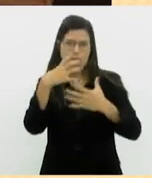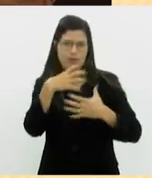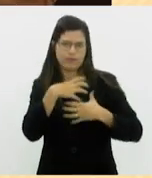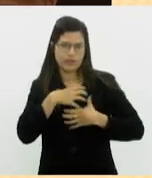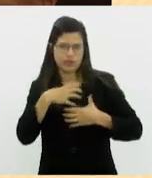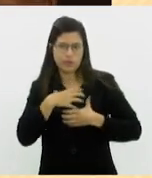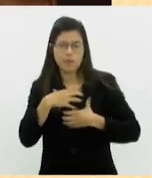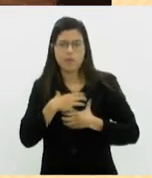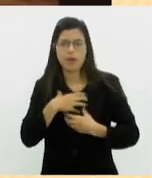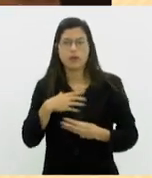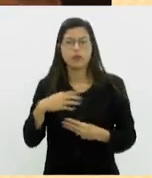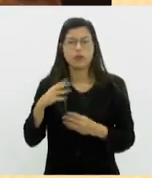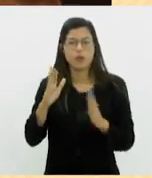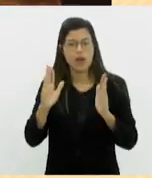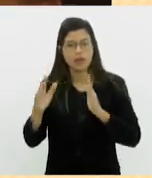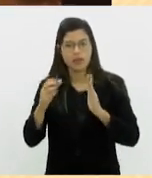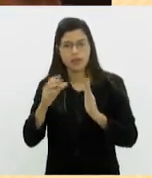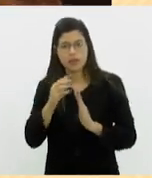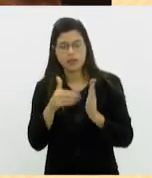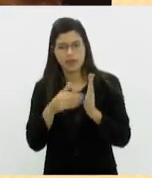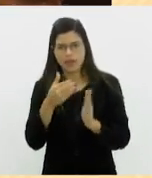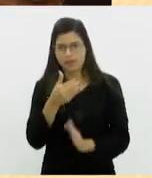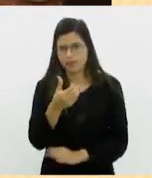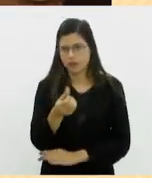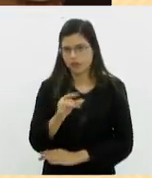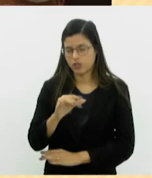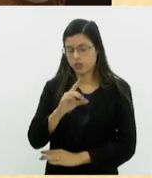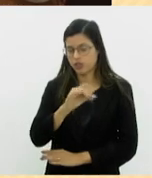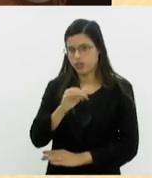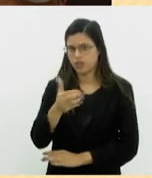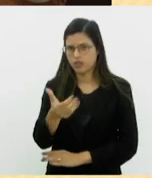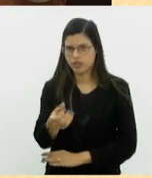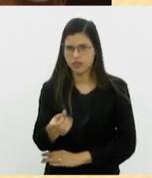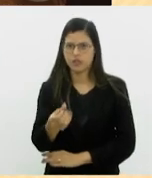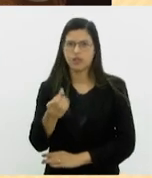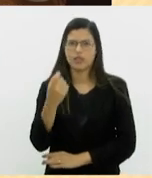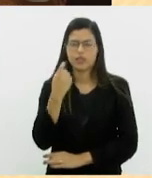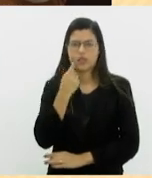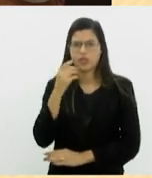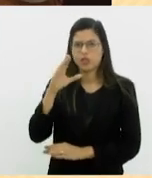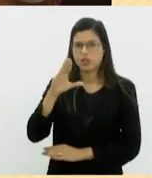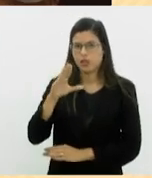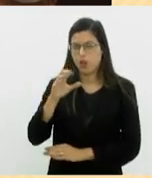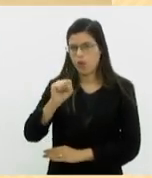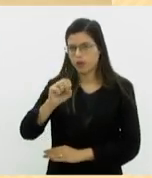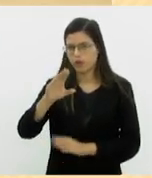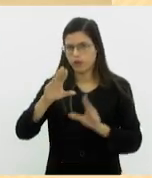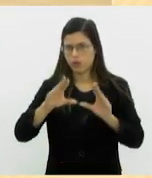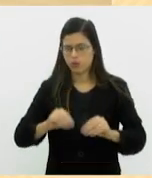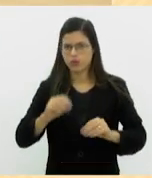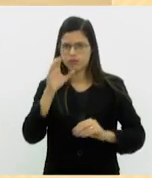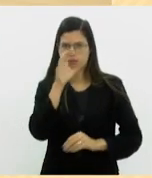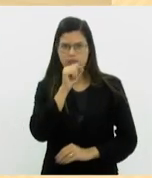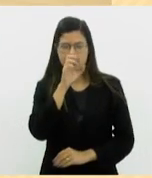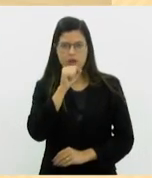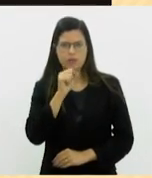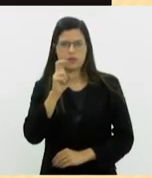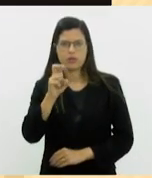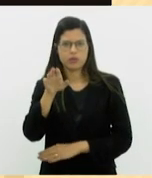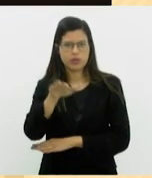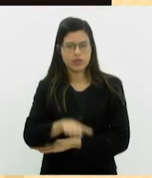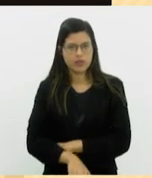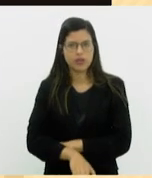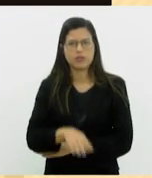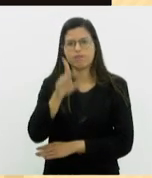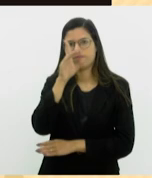A temporada, que vai até o dia 16 de junho, tem sessões às sextas, 8 horas da noite, aos sábados, às 5 horas da tarde,